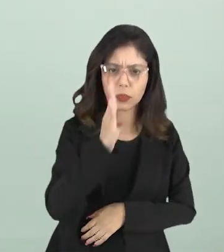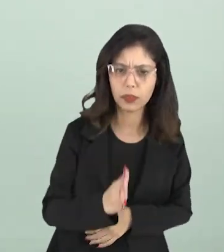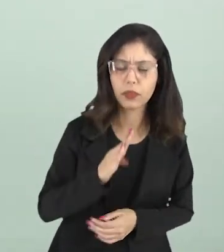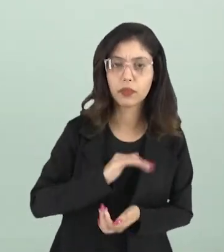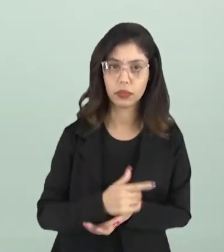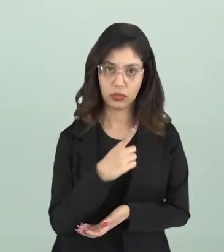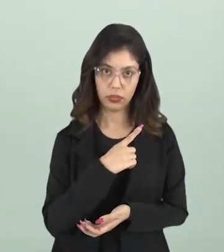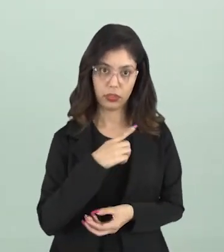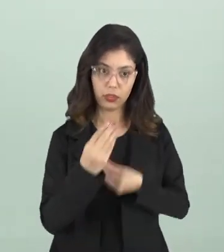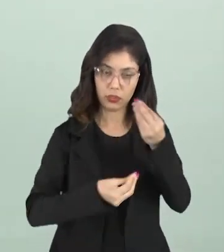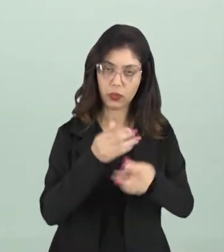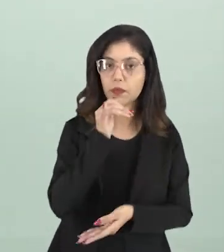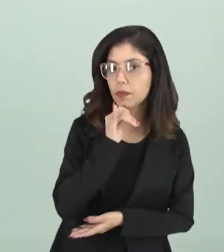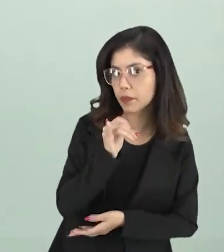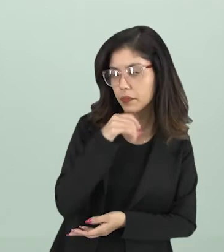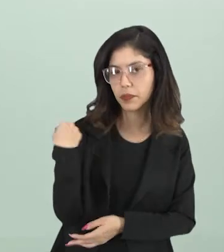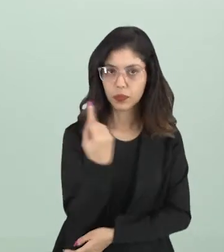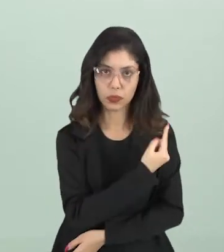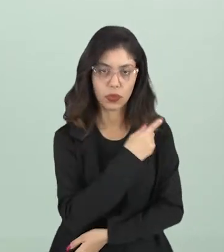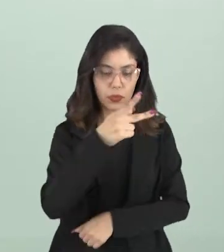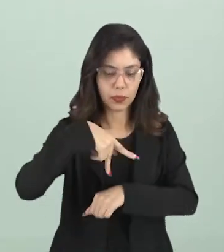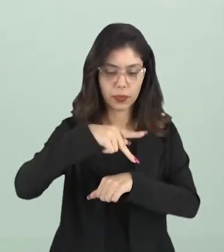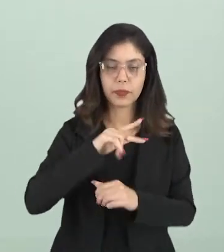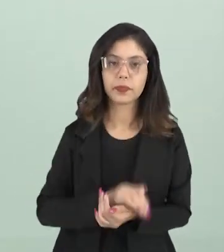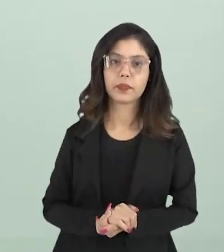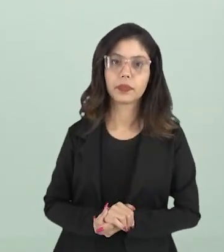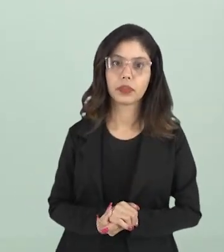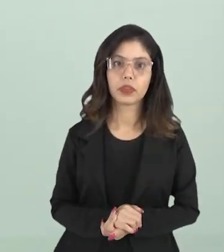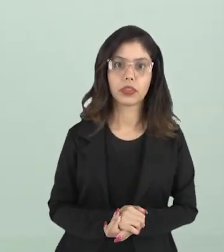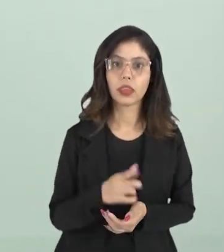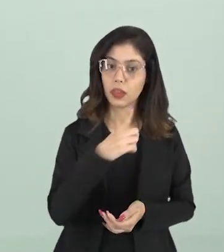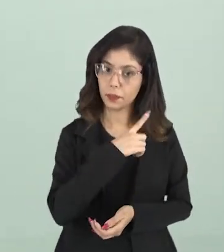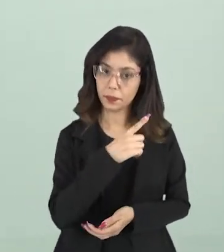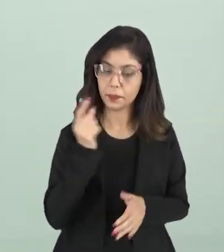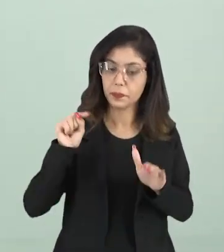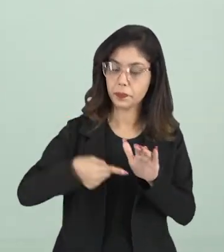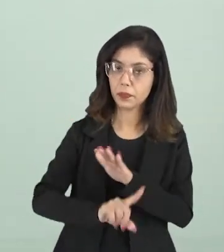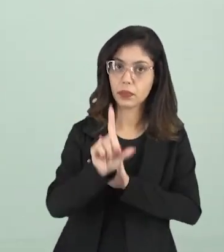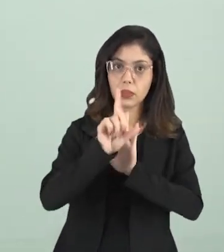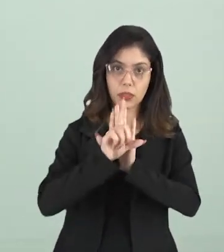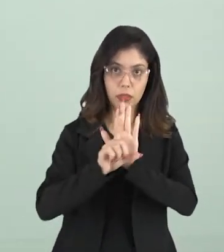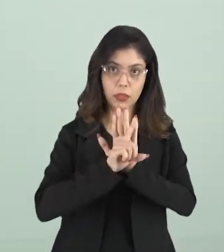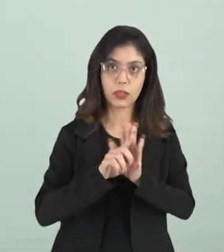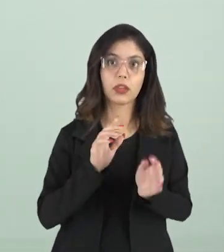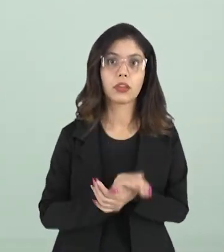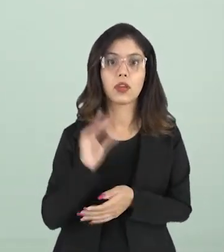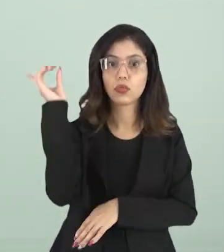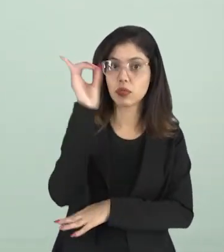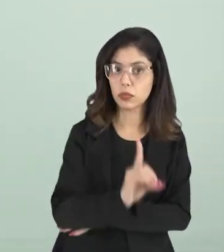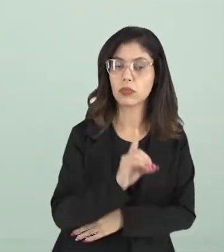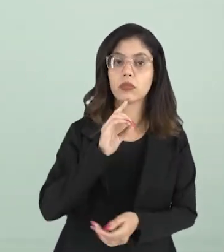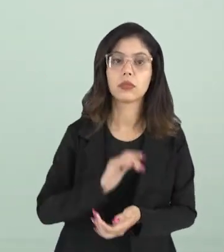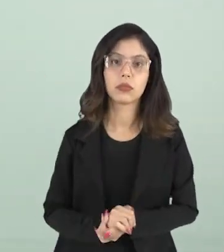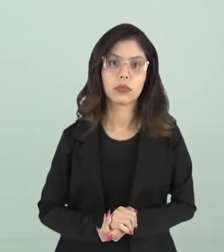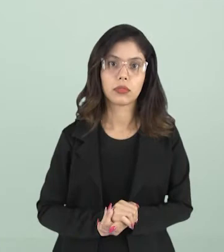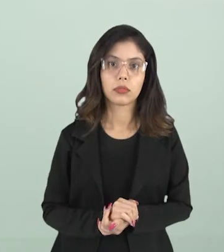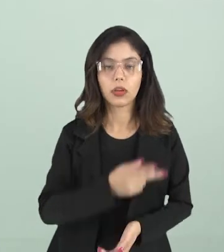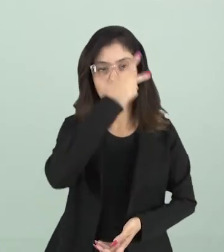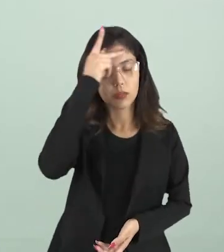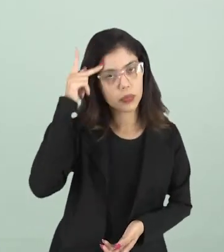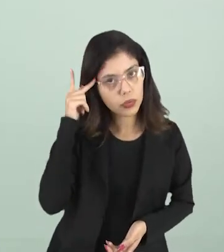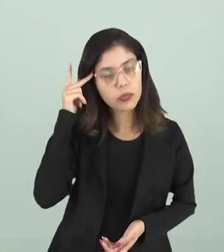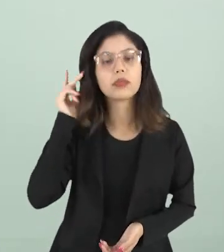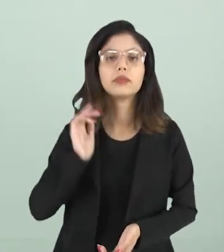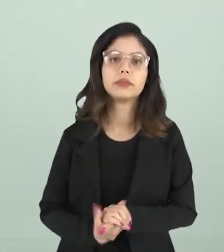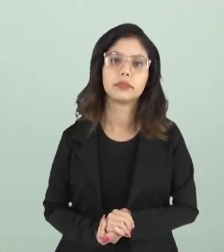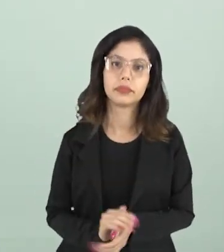Brasil, tomemos como exemplo o nosso país, garante dentro da lei o direito de participação das